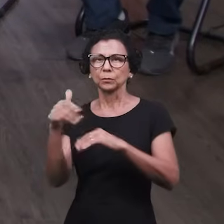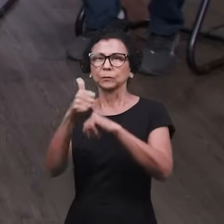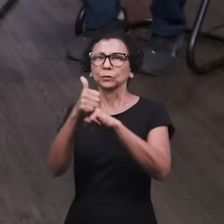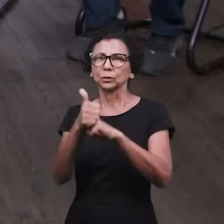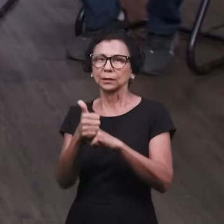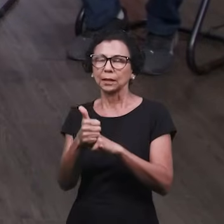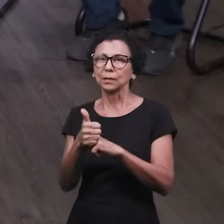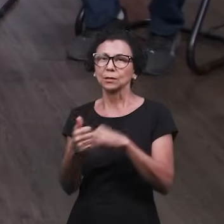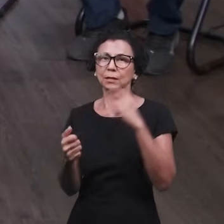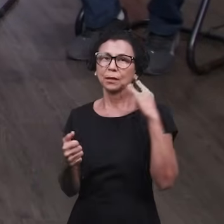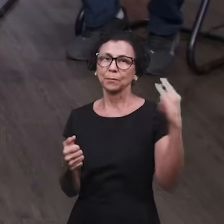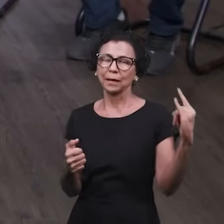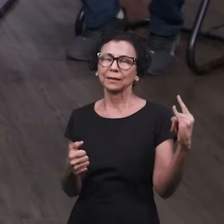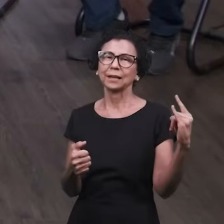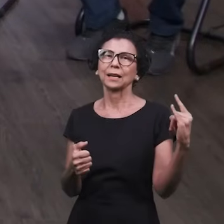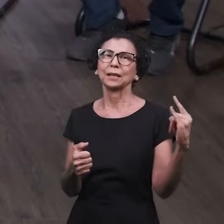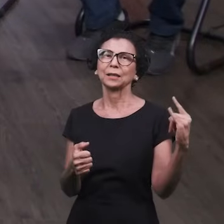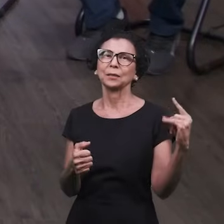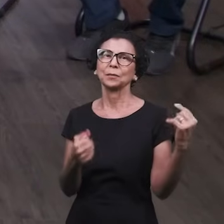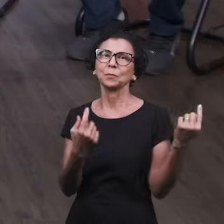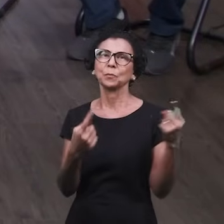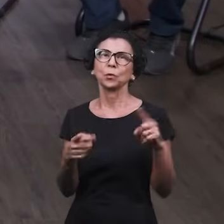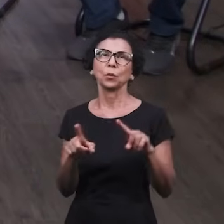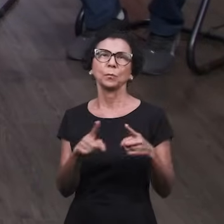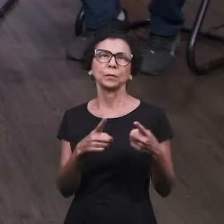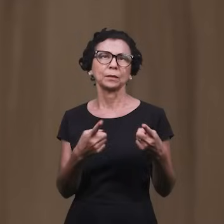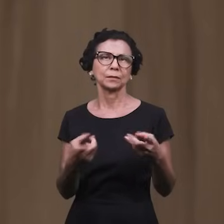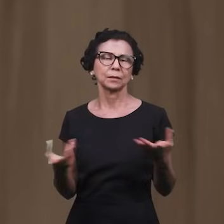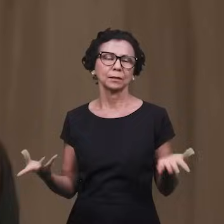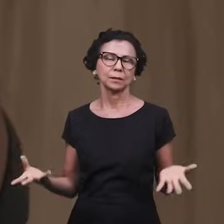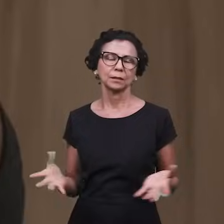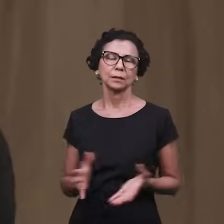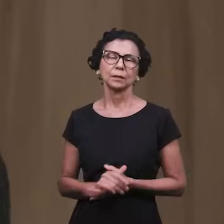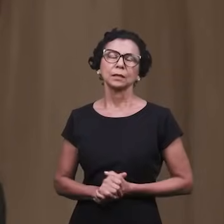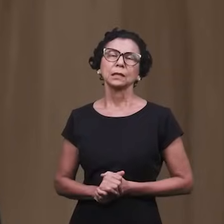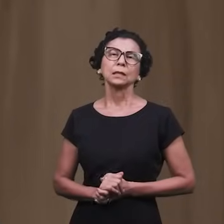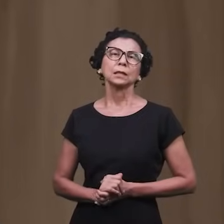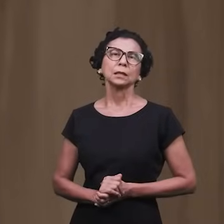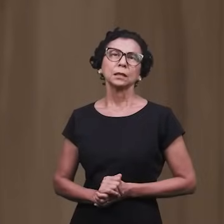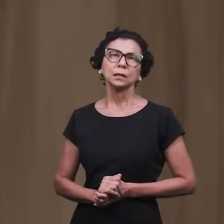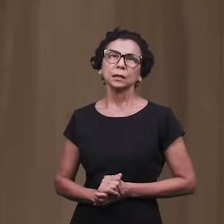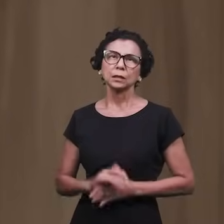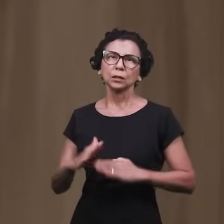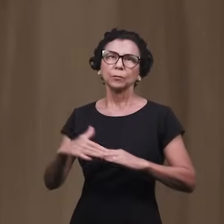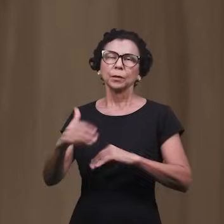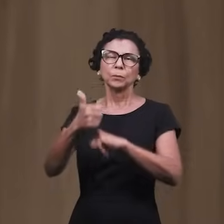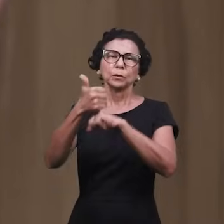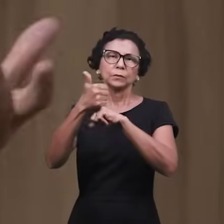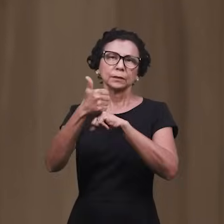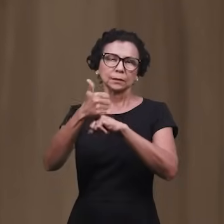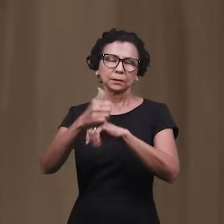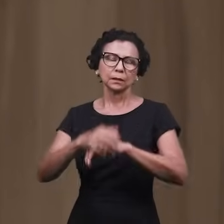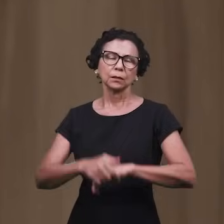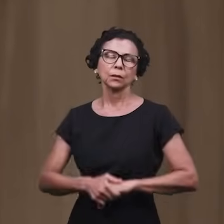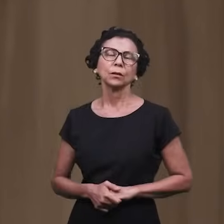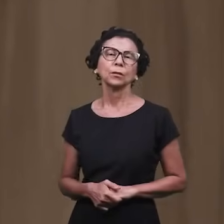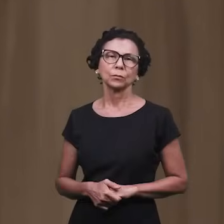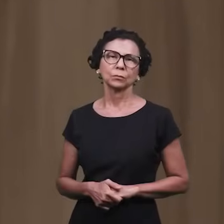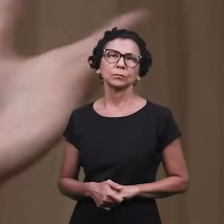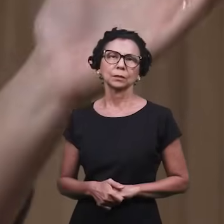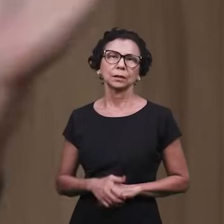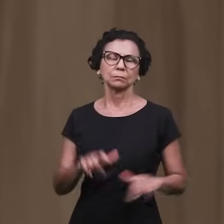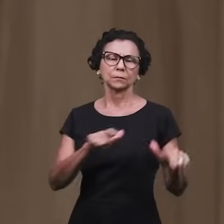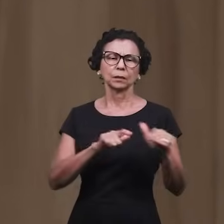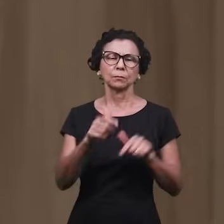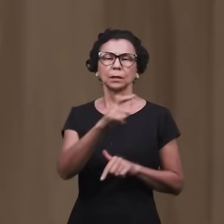me puxando. E hoje eu vivo integralmente da parte musical, tocando em diversas ocasiões e também sendo professor de